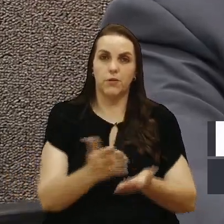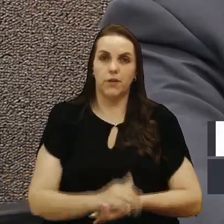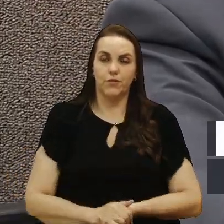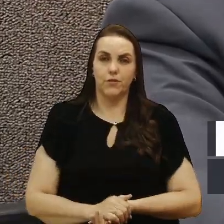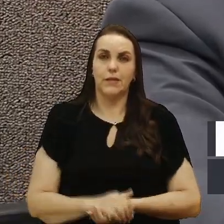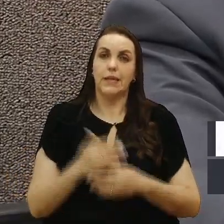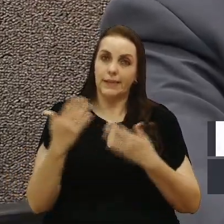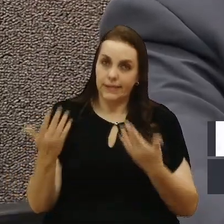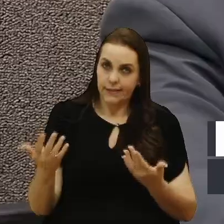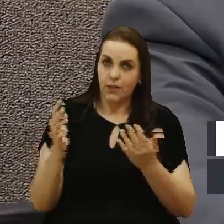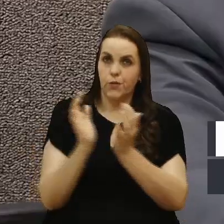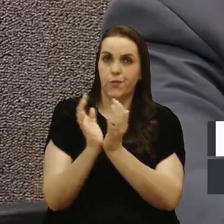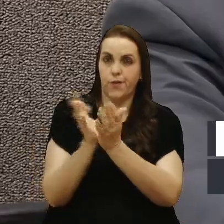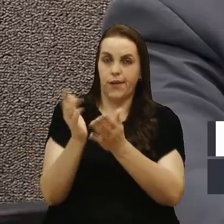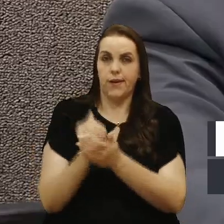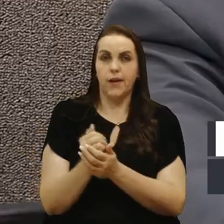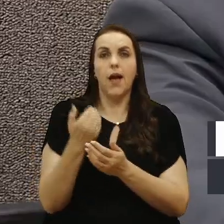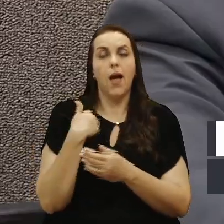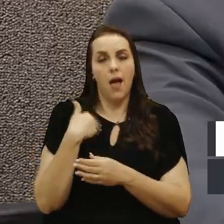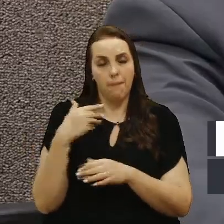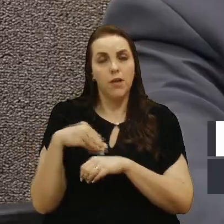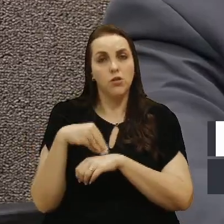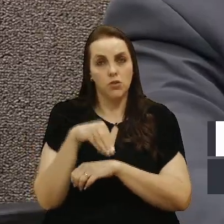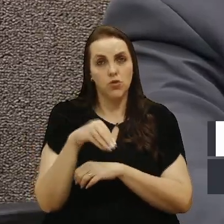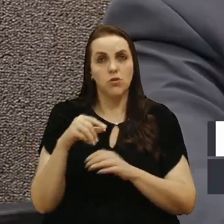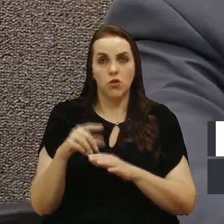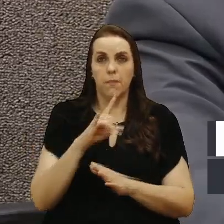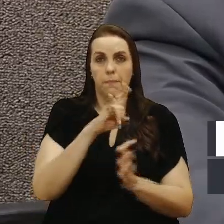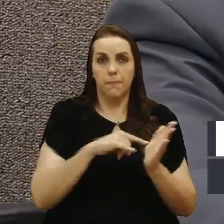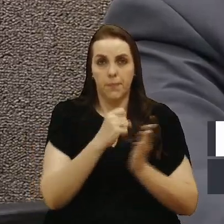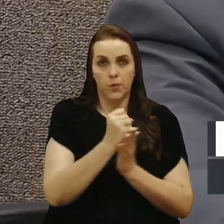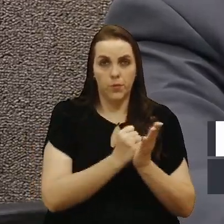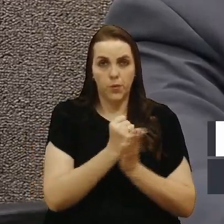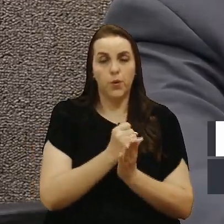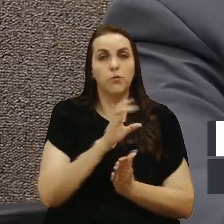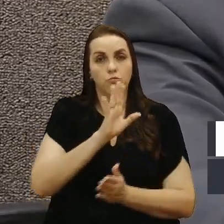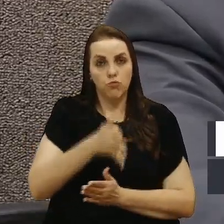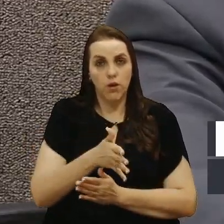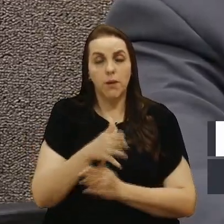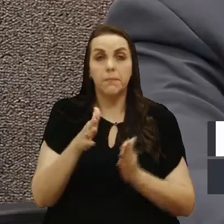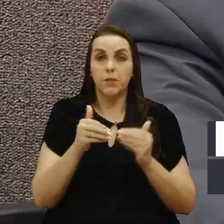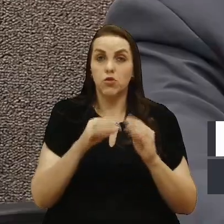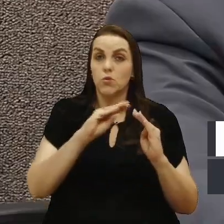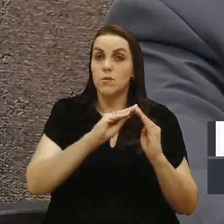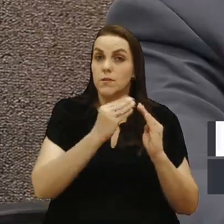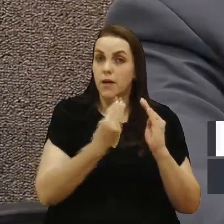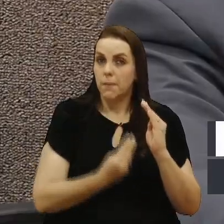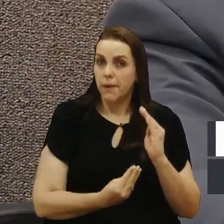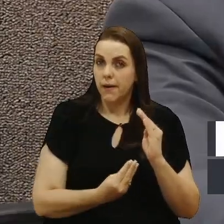nobre colega, a indicação está sendo protocolada, estou solicitando que o SAMAI